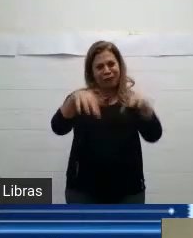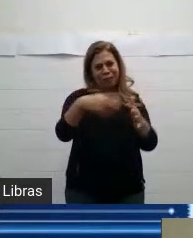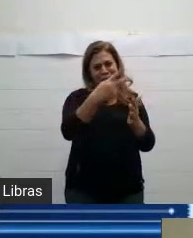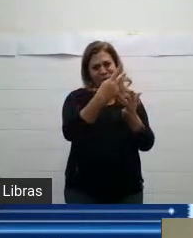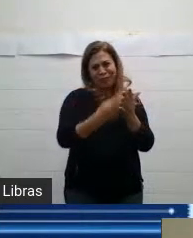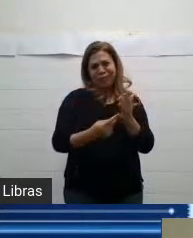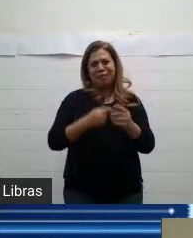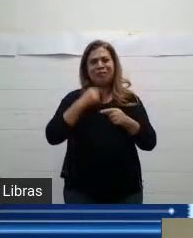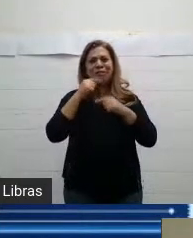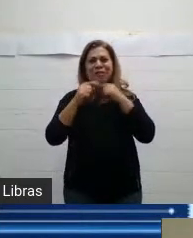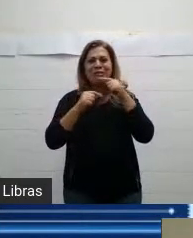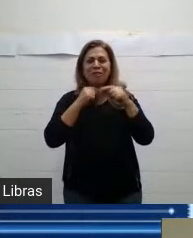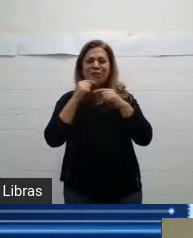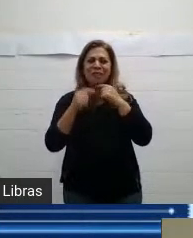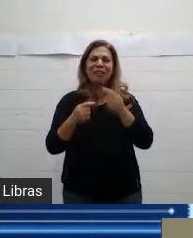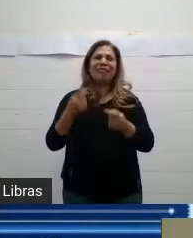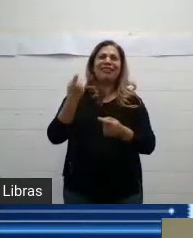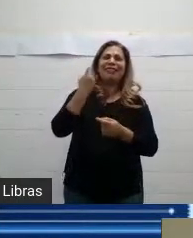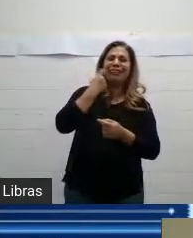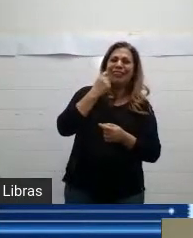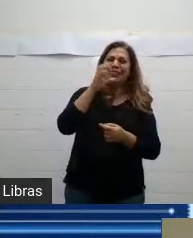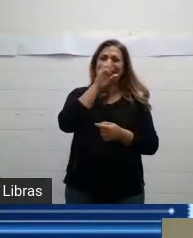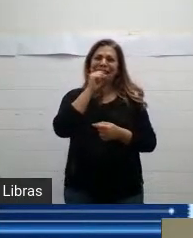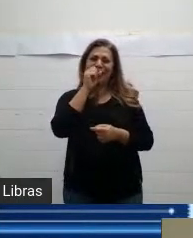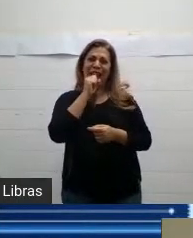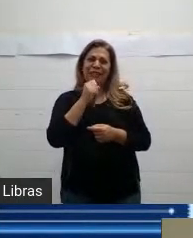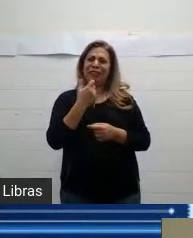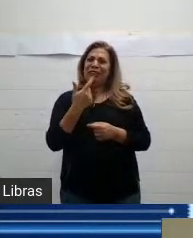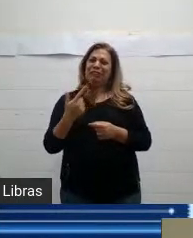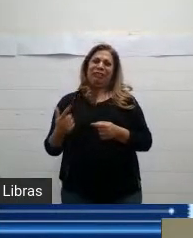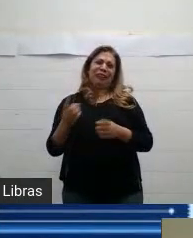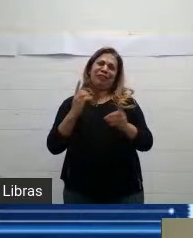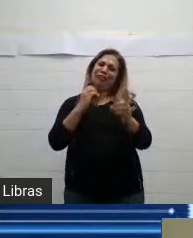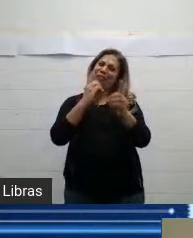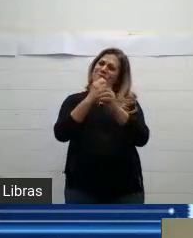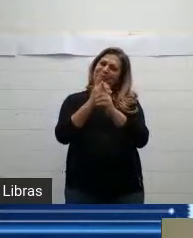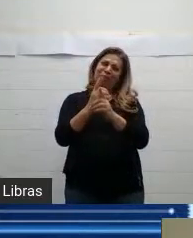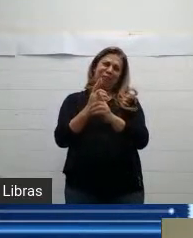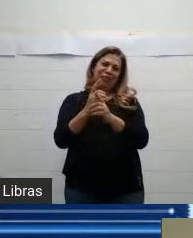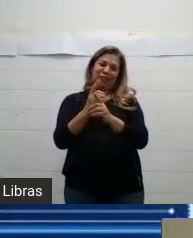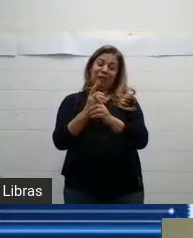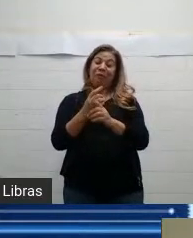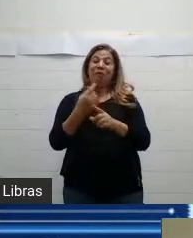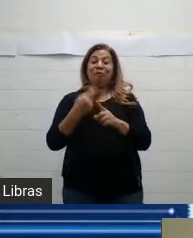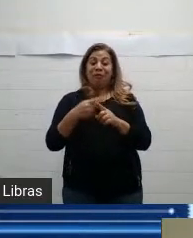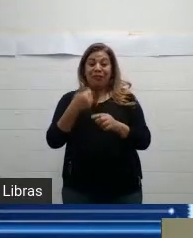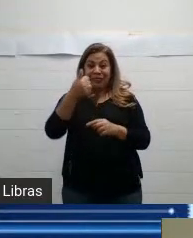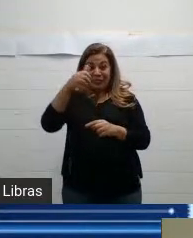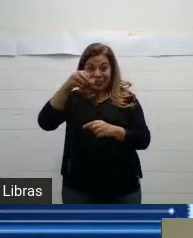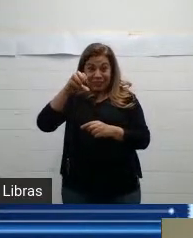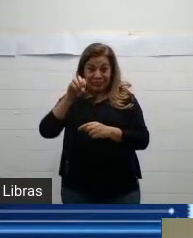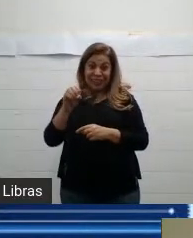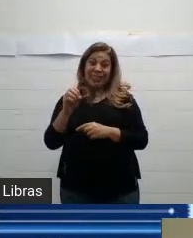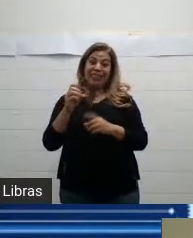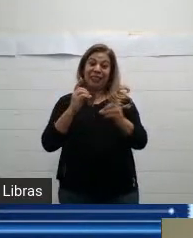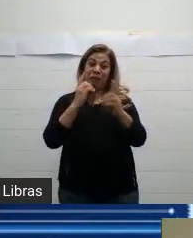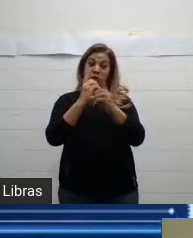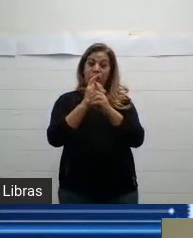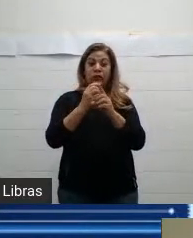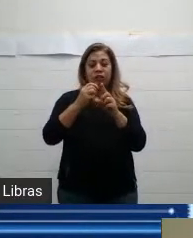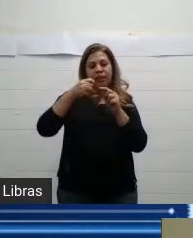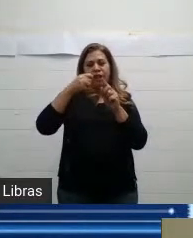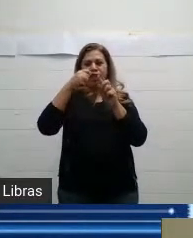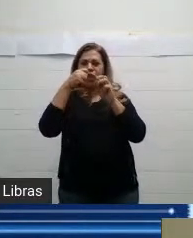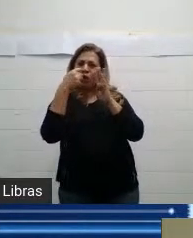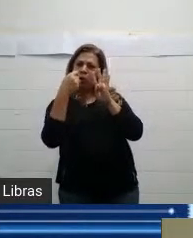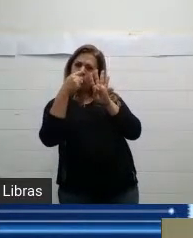mais imaginar uma sexta e um sábado sem os nossos encontros, porque foram 10 encontros em 4 ou 5 meses,